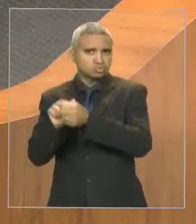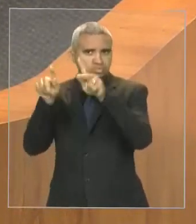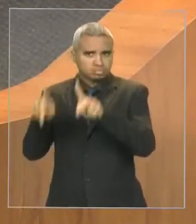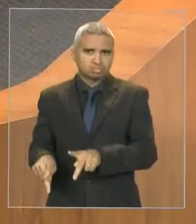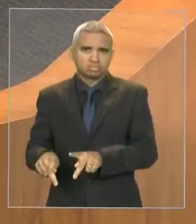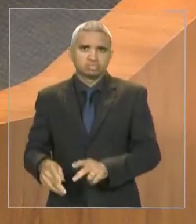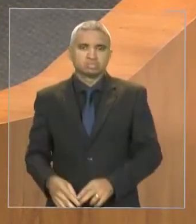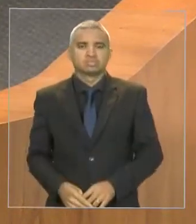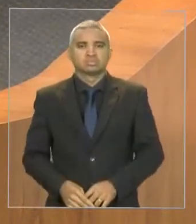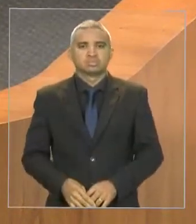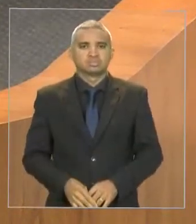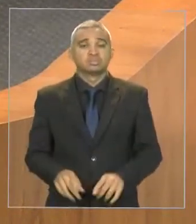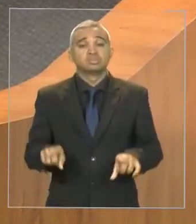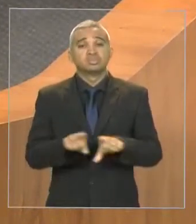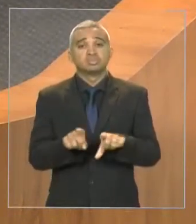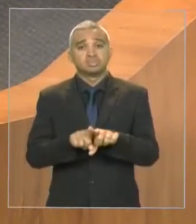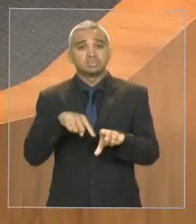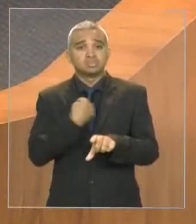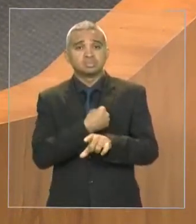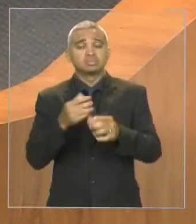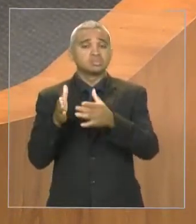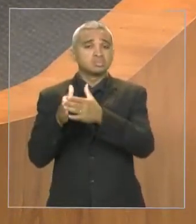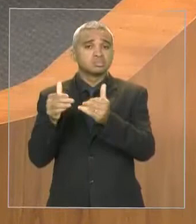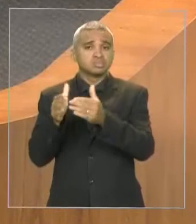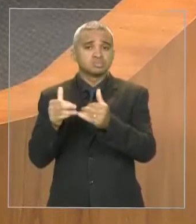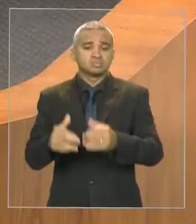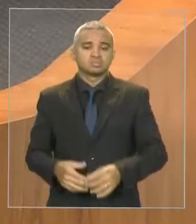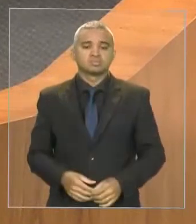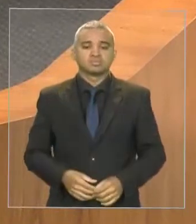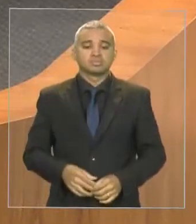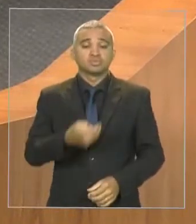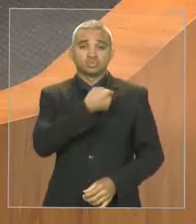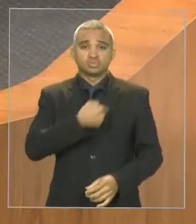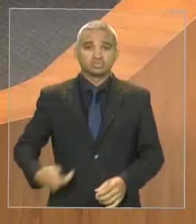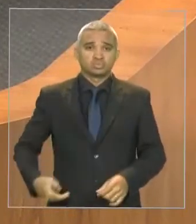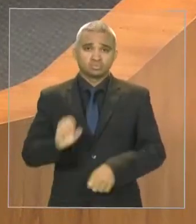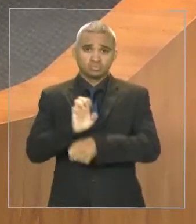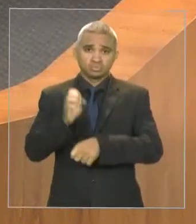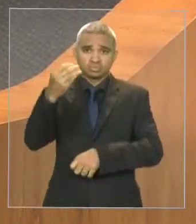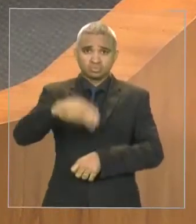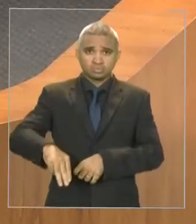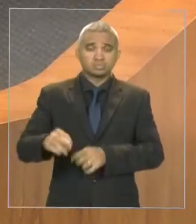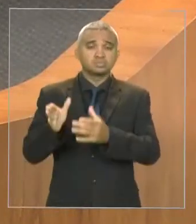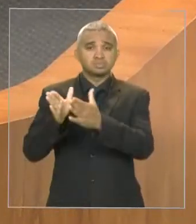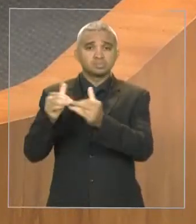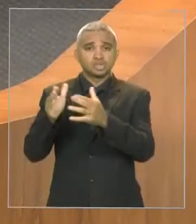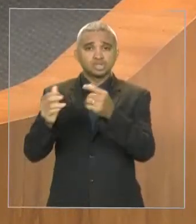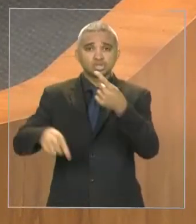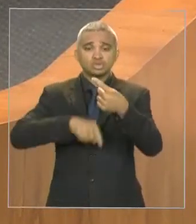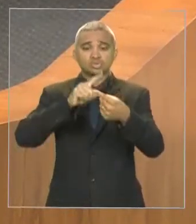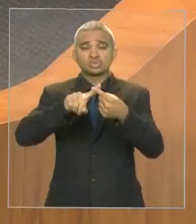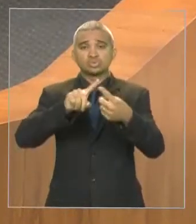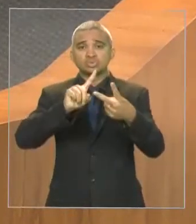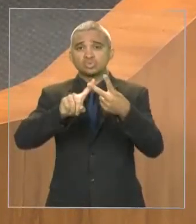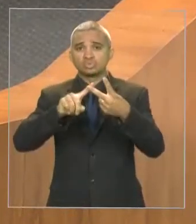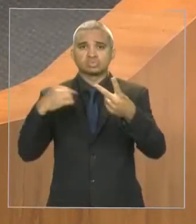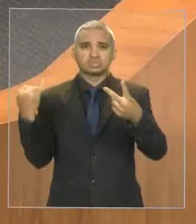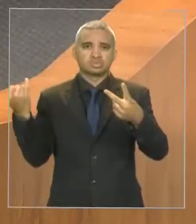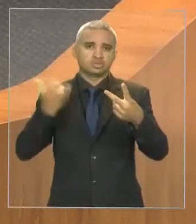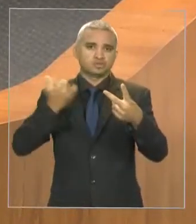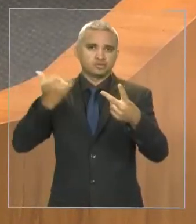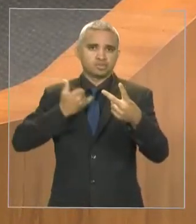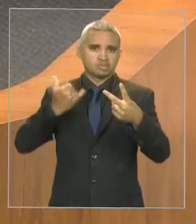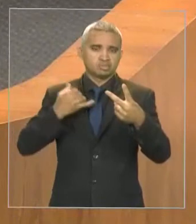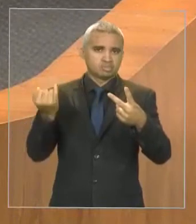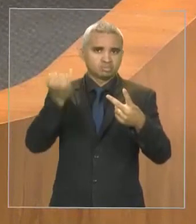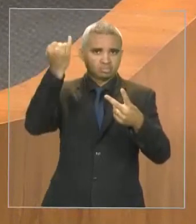mais ainda, vamos solicitar também ao governo do Estado do Maranhão 2 informações importantes. Solicitar ao